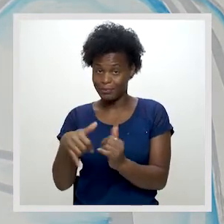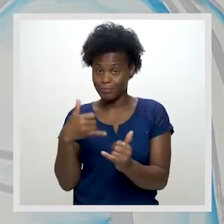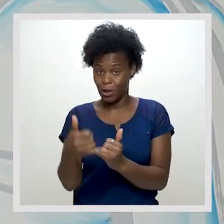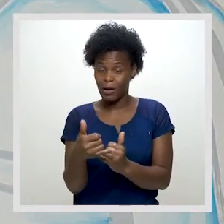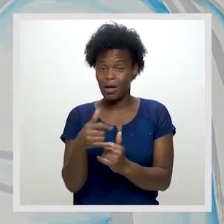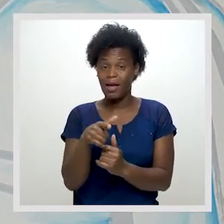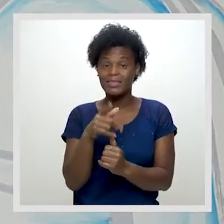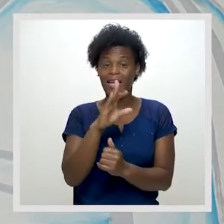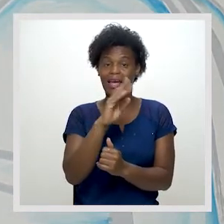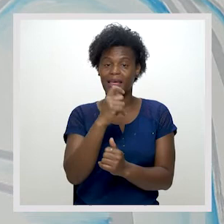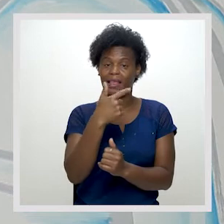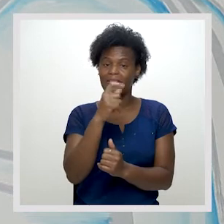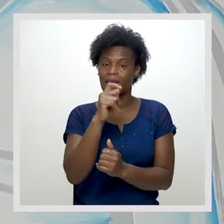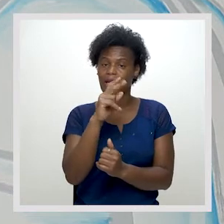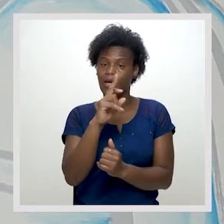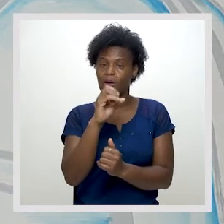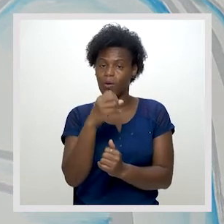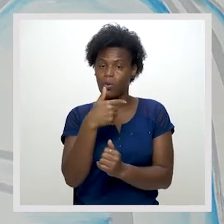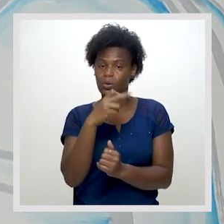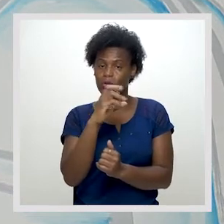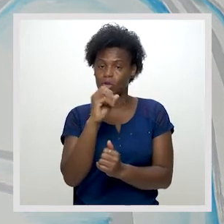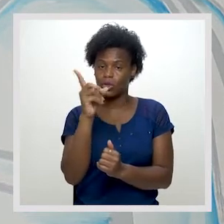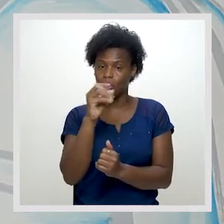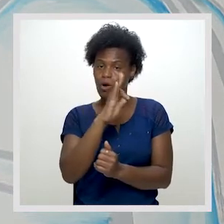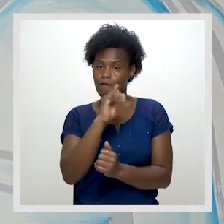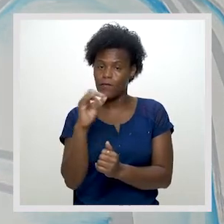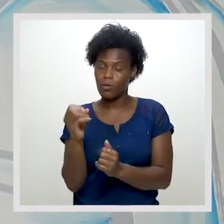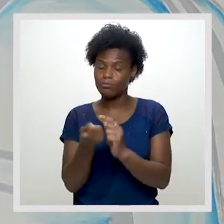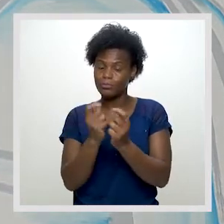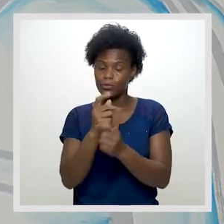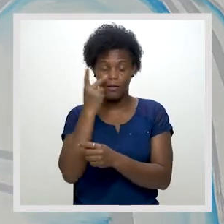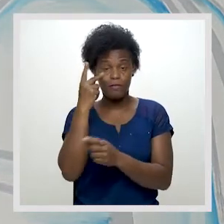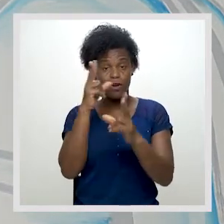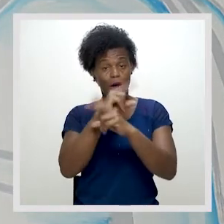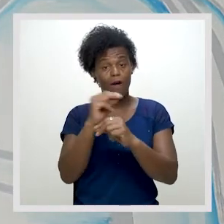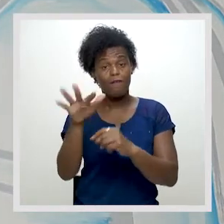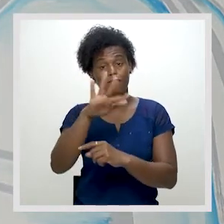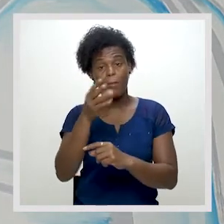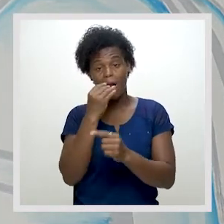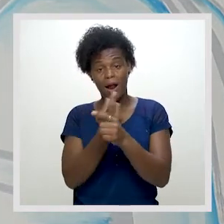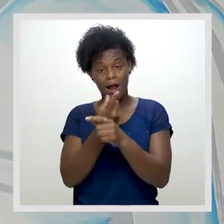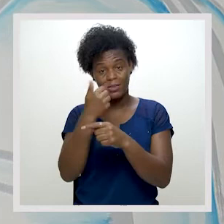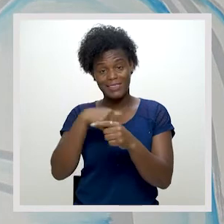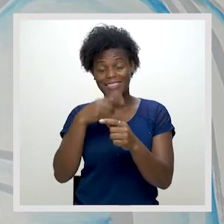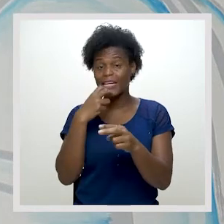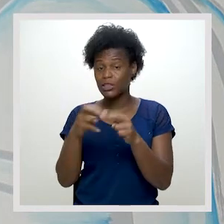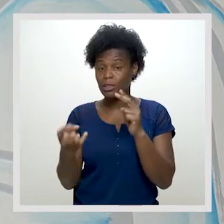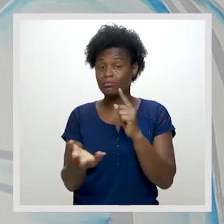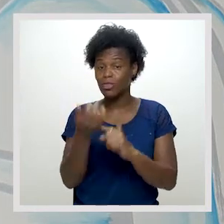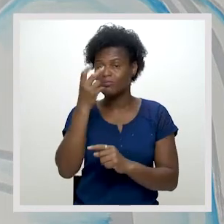estes heterotróficos adaptaram a uma nova forma de obtenção de energia, como eu tinha vos dito, através da respiração,